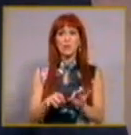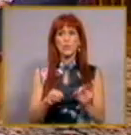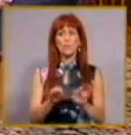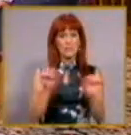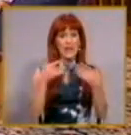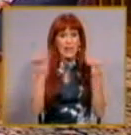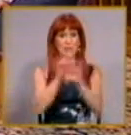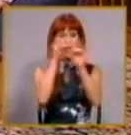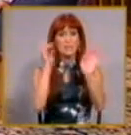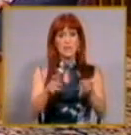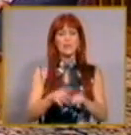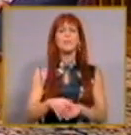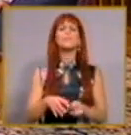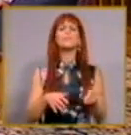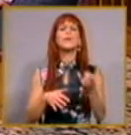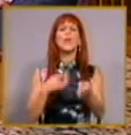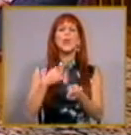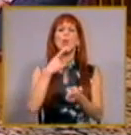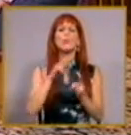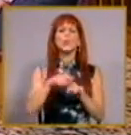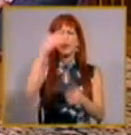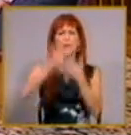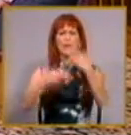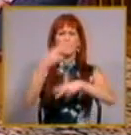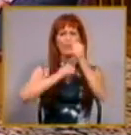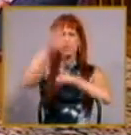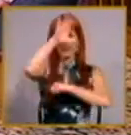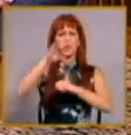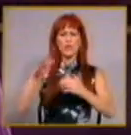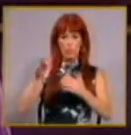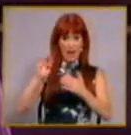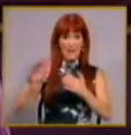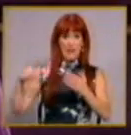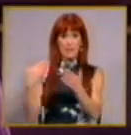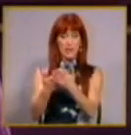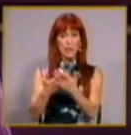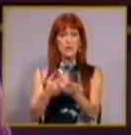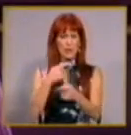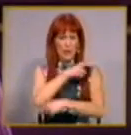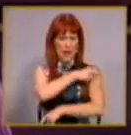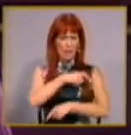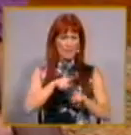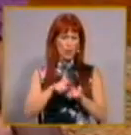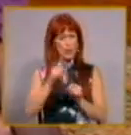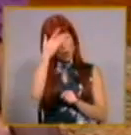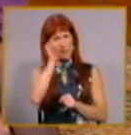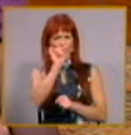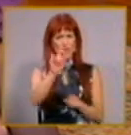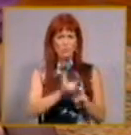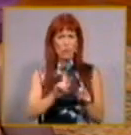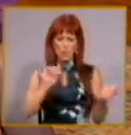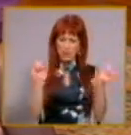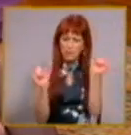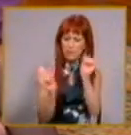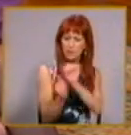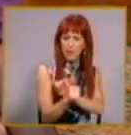debate, desculpa. Paula Santos, perguntava-lhe se esta moção de censura apresentada pelo PS representa, do seu ponto de vista, a